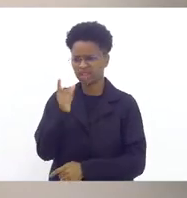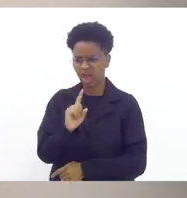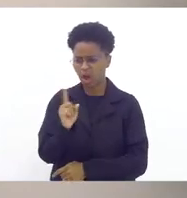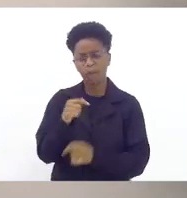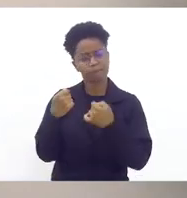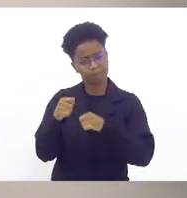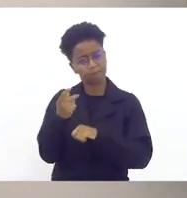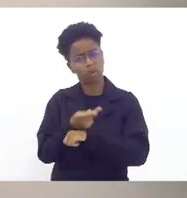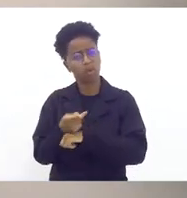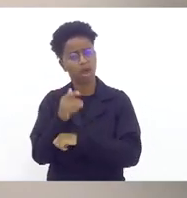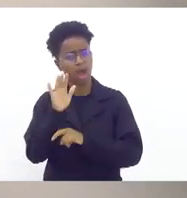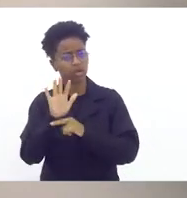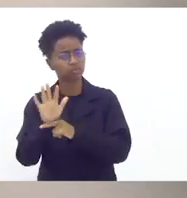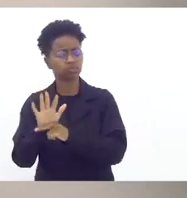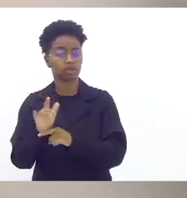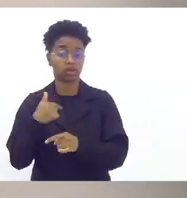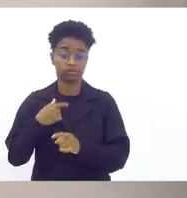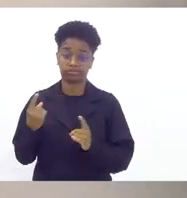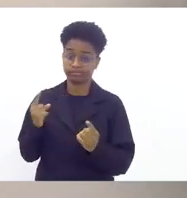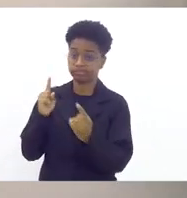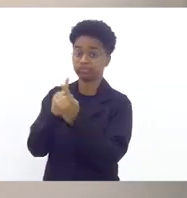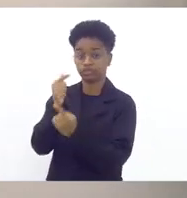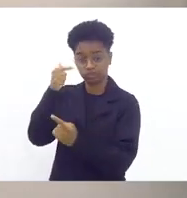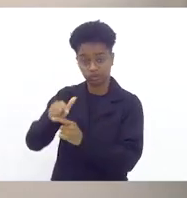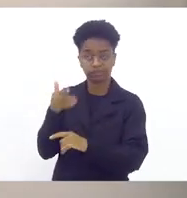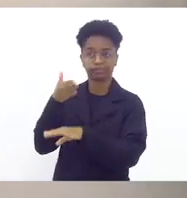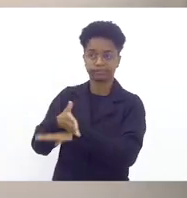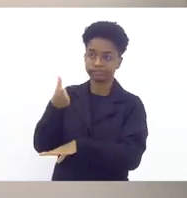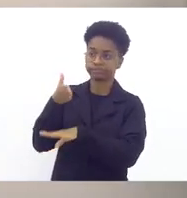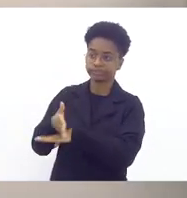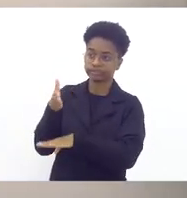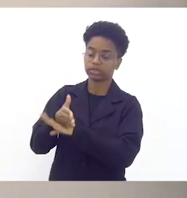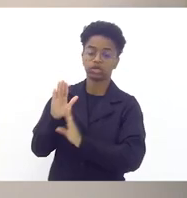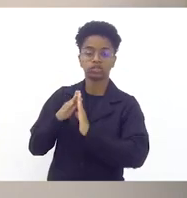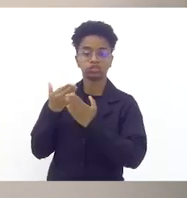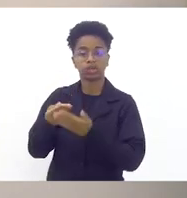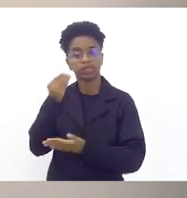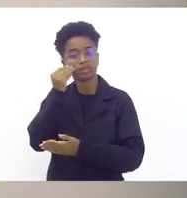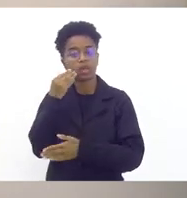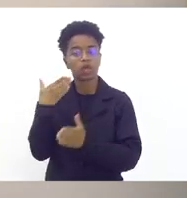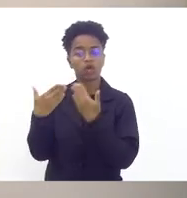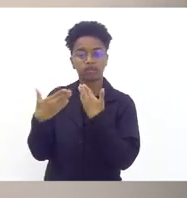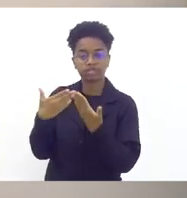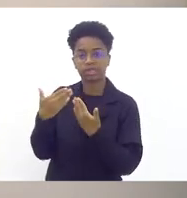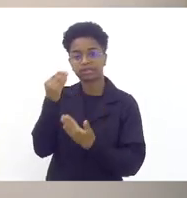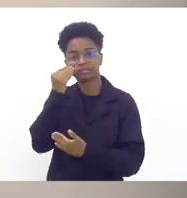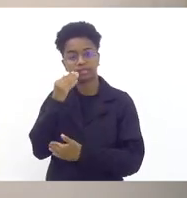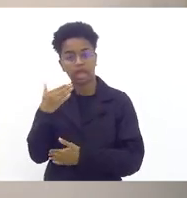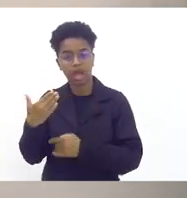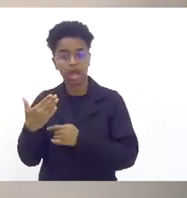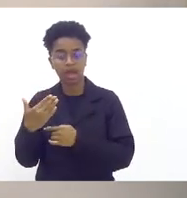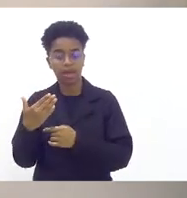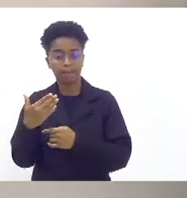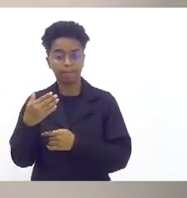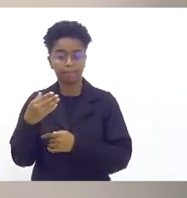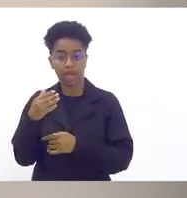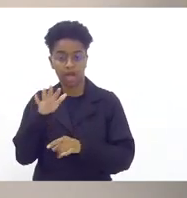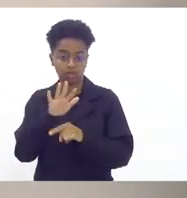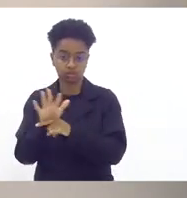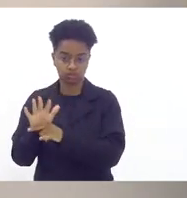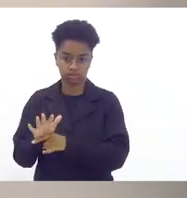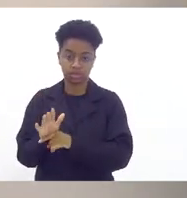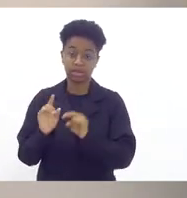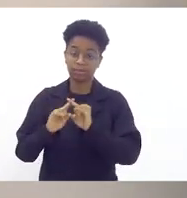ajuda, eu vou lá conversar. E aí continuei indo à escola conversar, buscar ajuda. E aí, em outros momentos que ele buscou